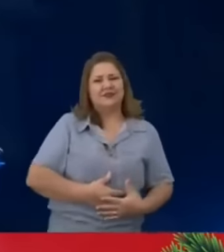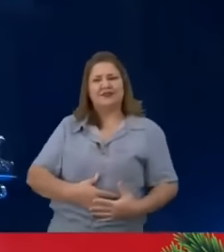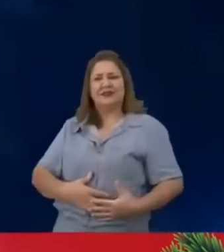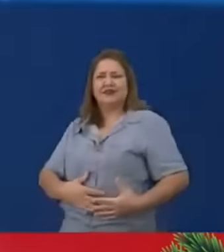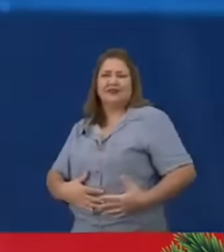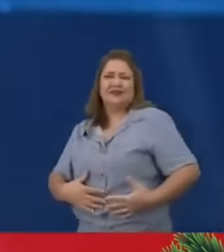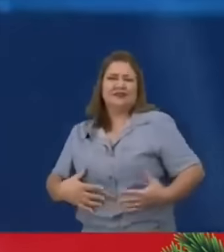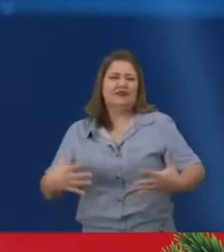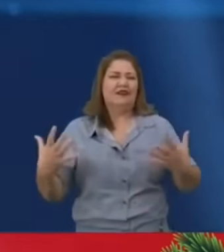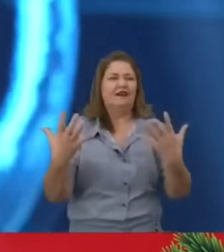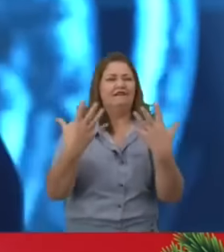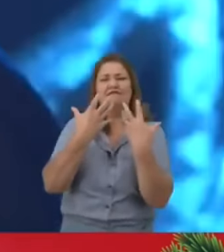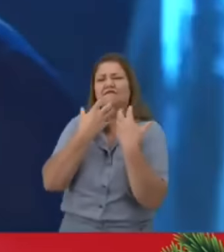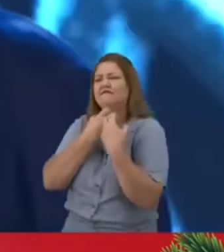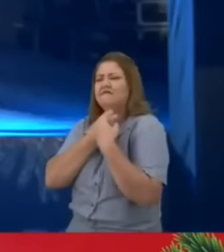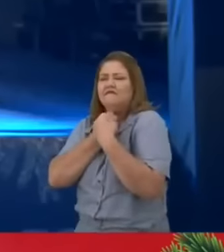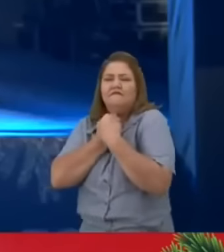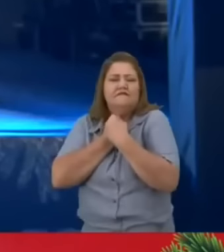Me devolve,